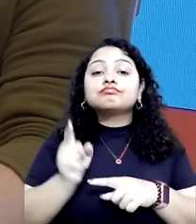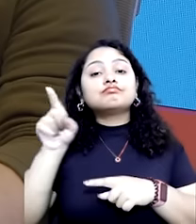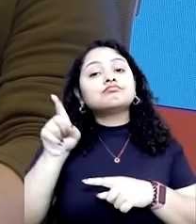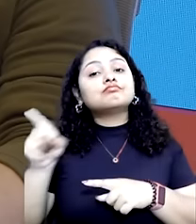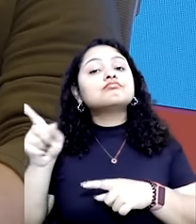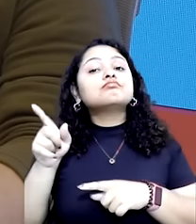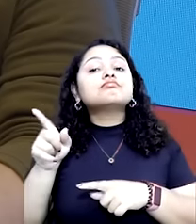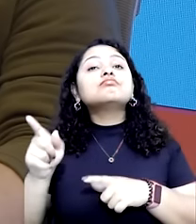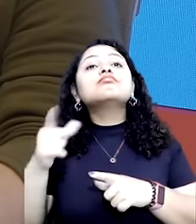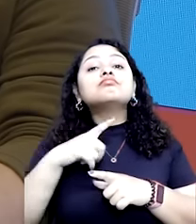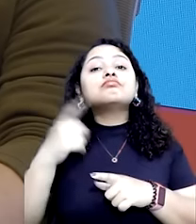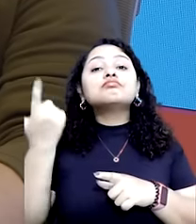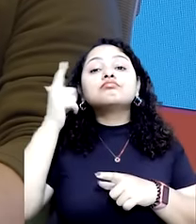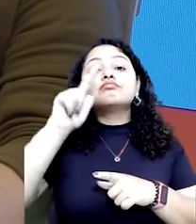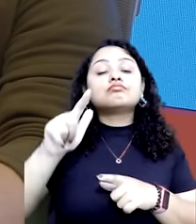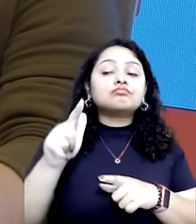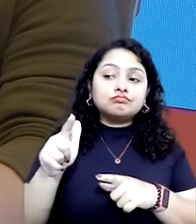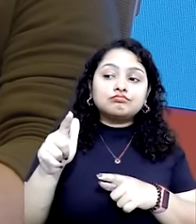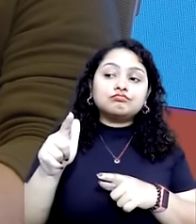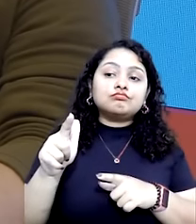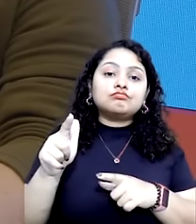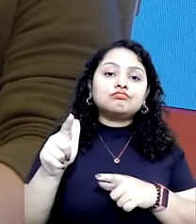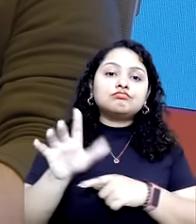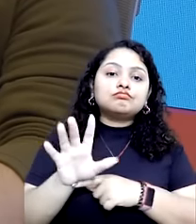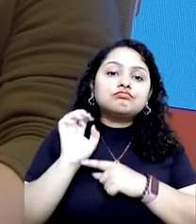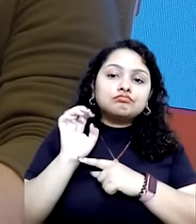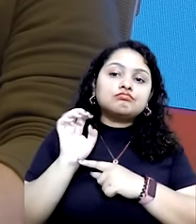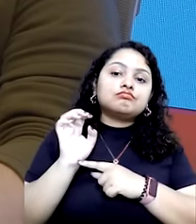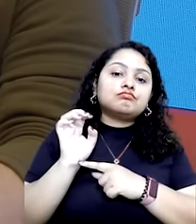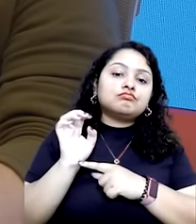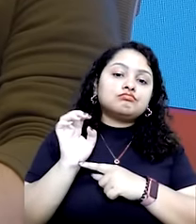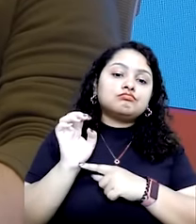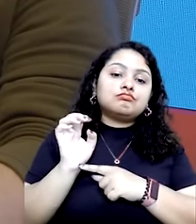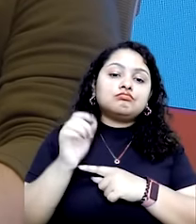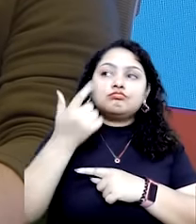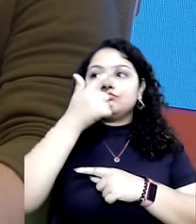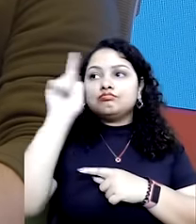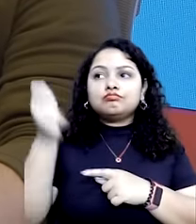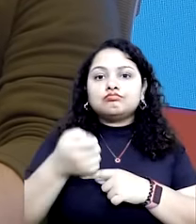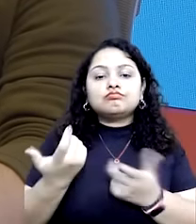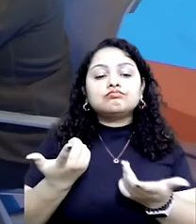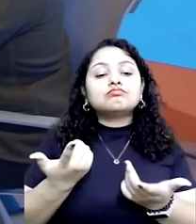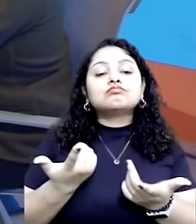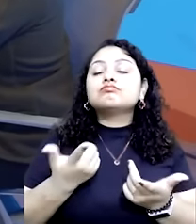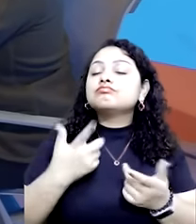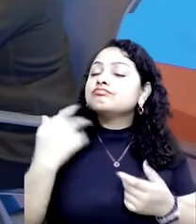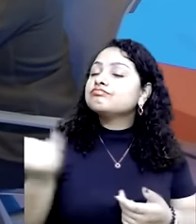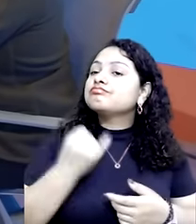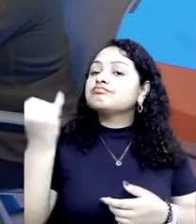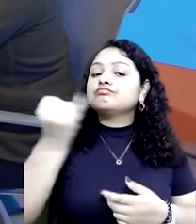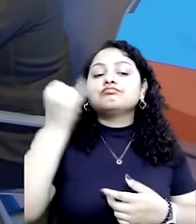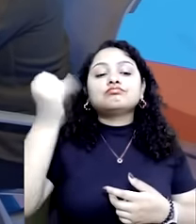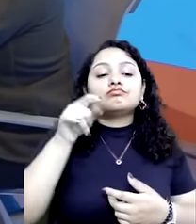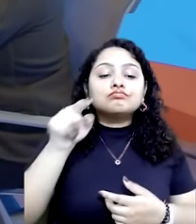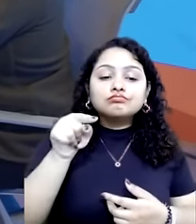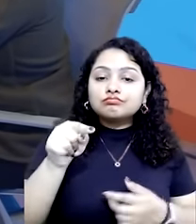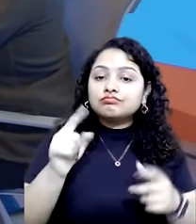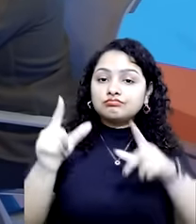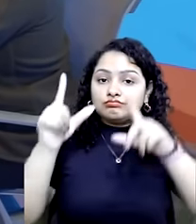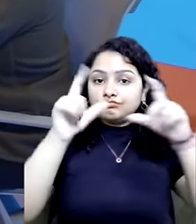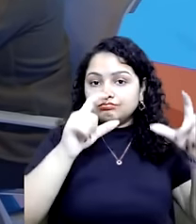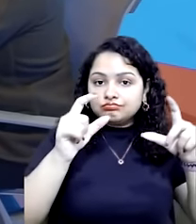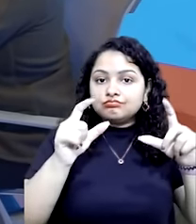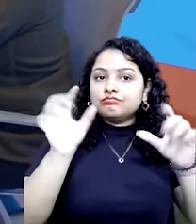também você vai conseguir capturar em relação à concorrência Então faz toda a diferença você ter essas